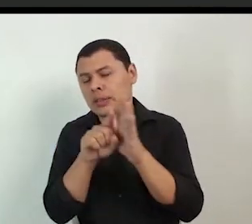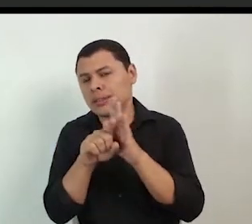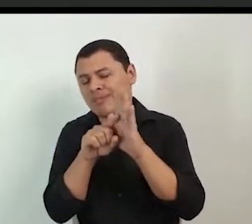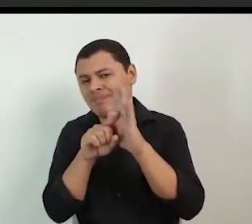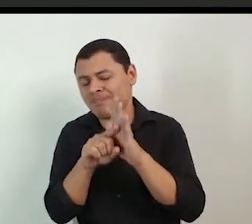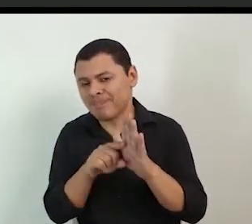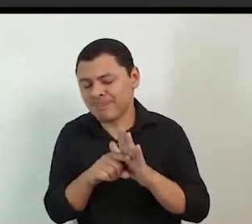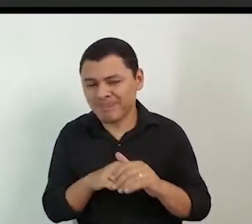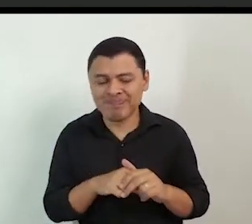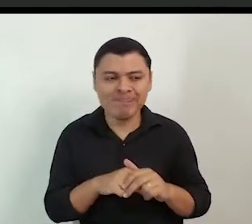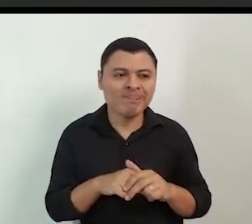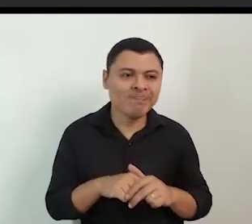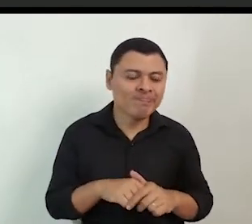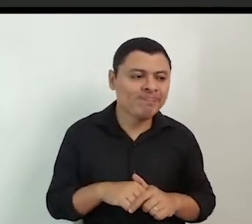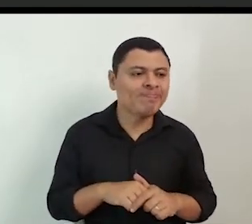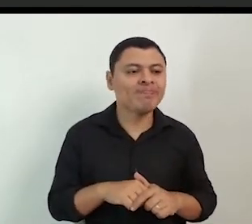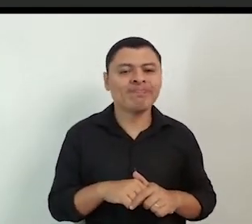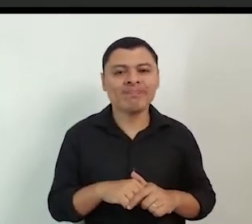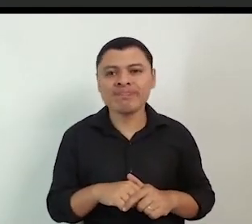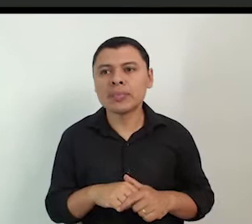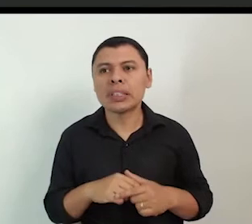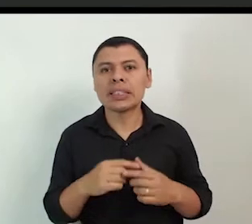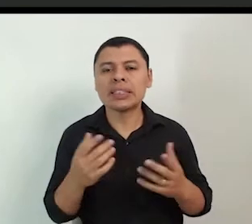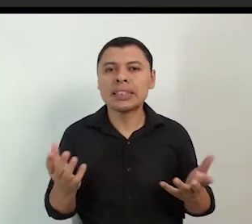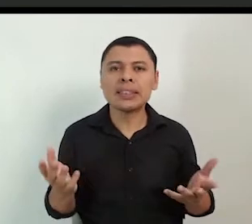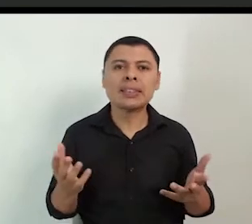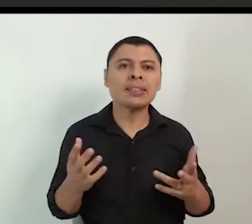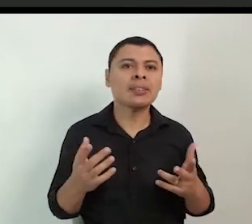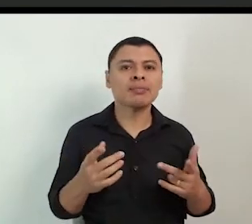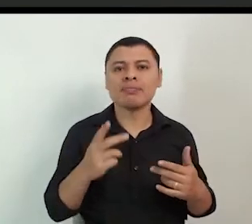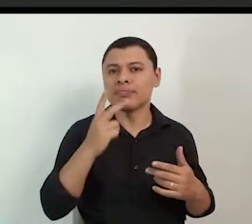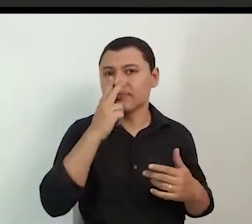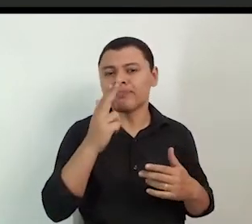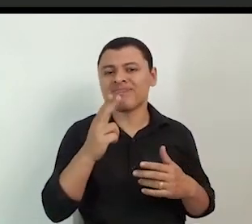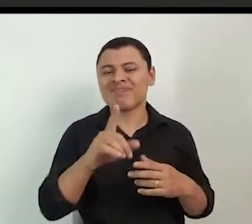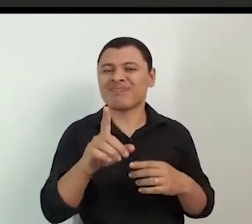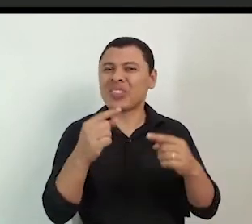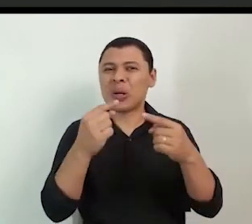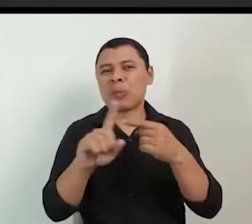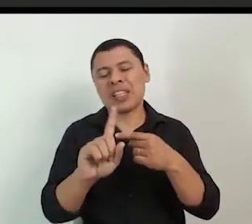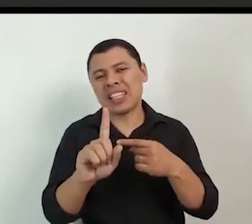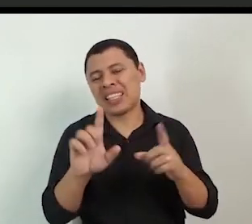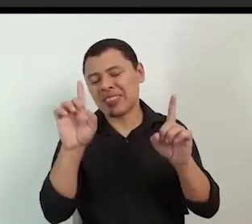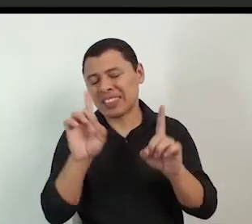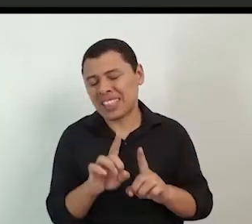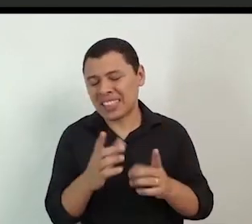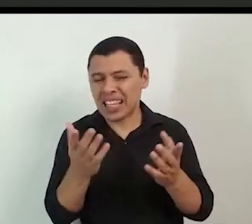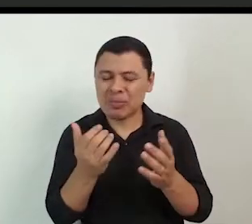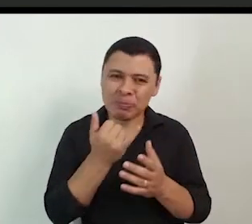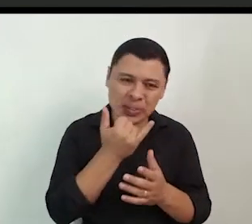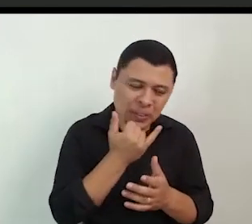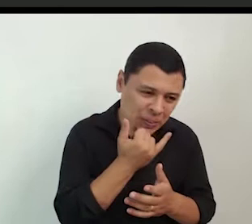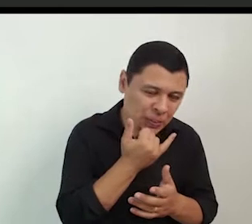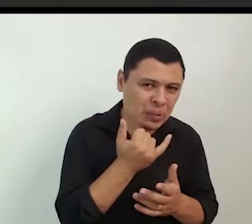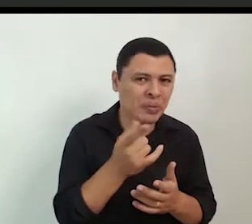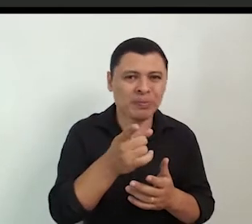atenção, na maioria das vezes, é um denominador excludente, né? Onde você não